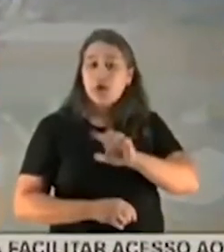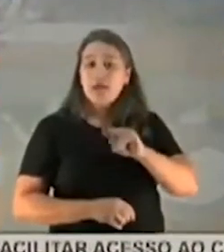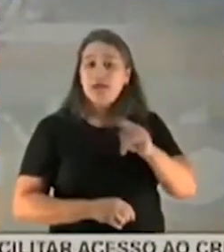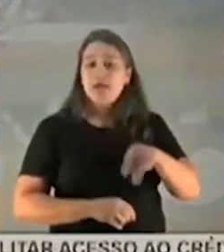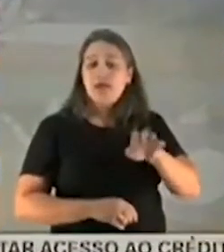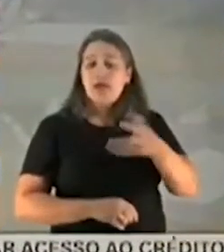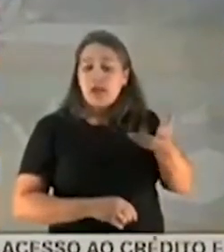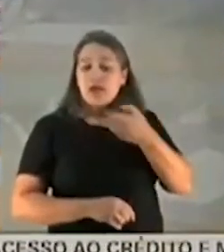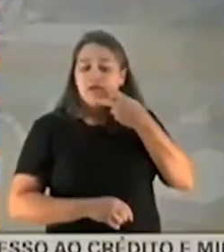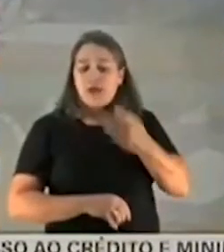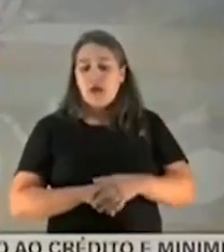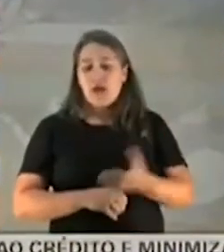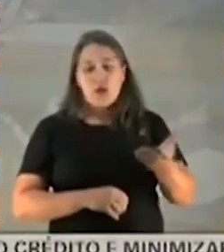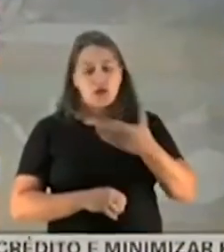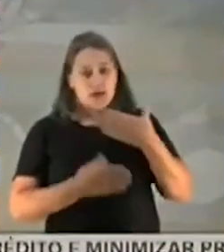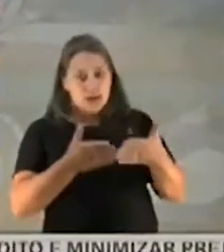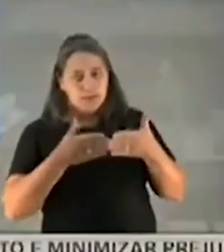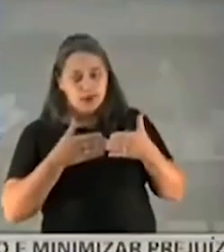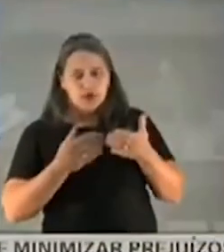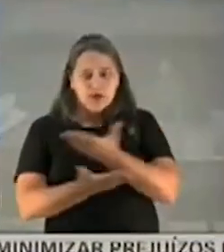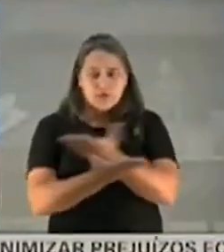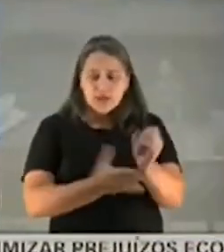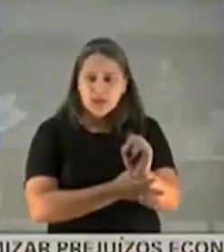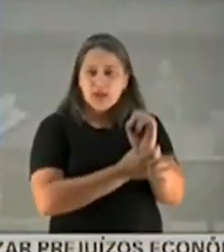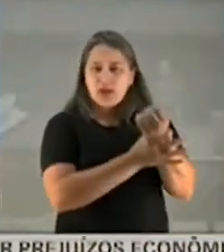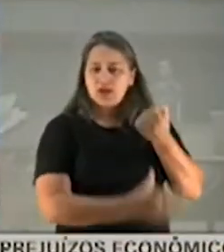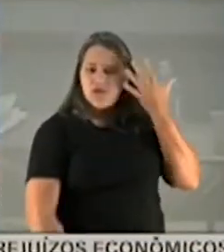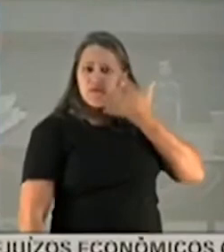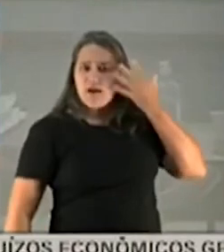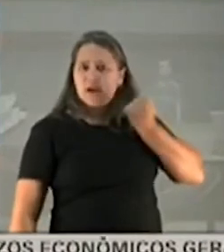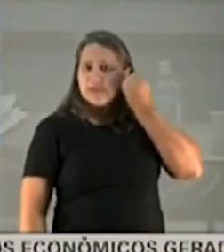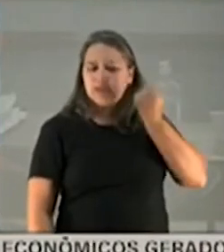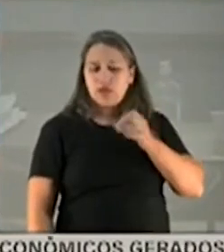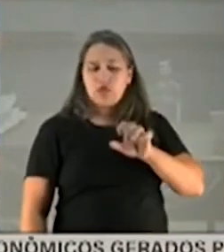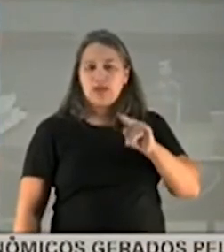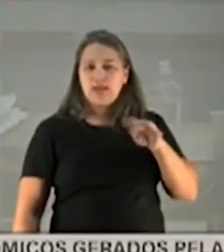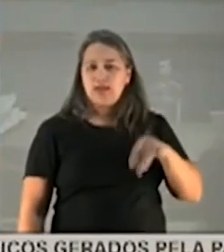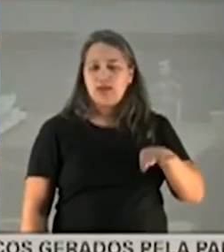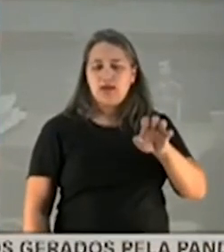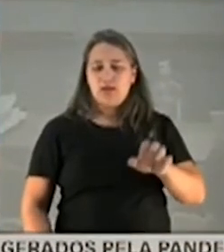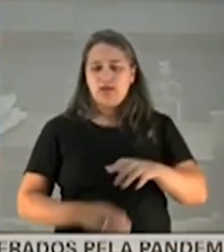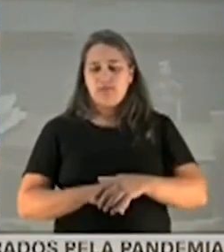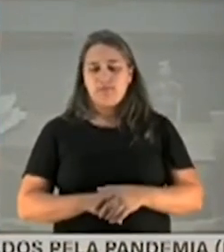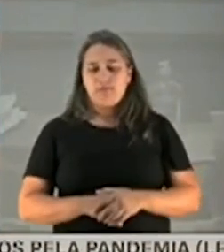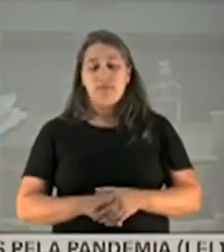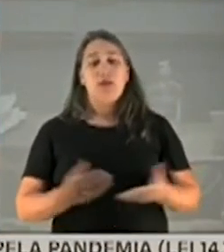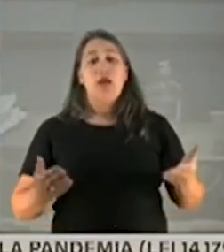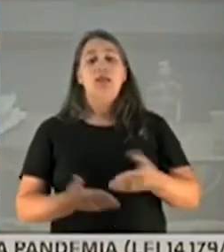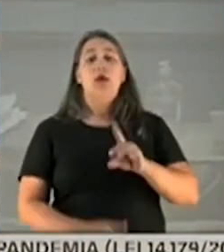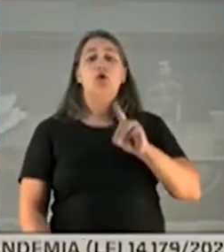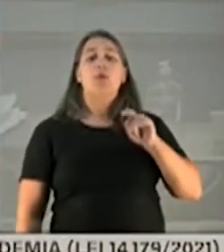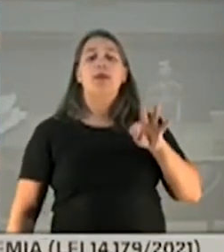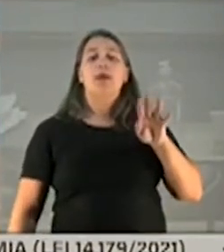E eu queria pedir aos colegas para garantir a palavra da senadora Elisiane. De imediato, senhor Dominguete, que dia o senhor